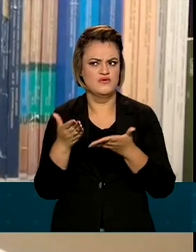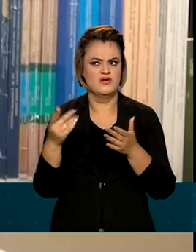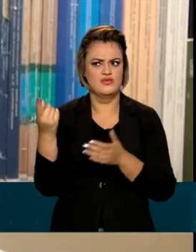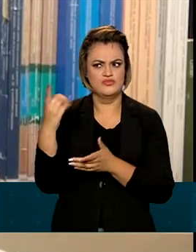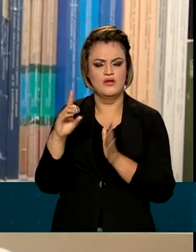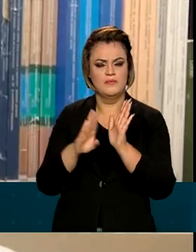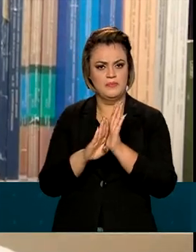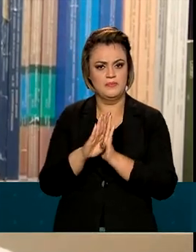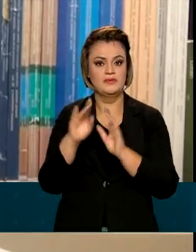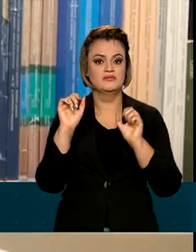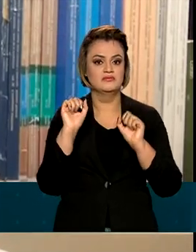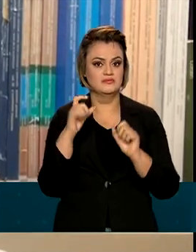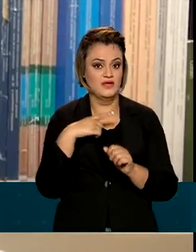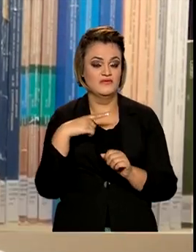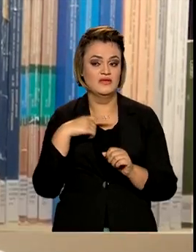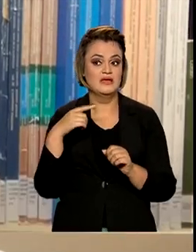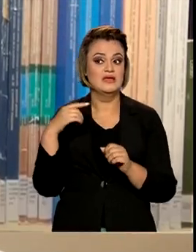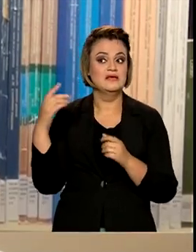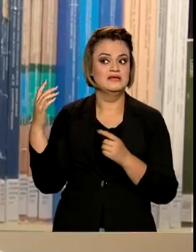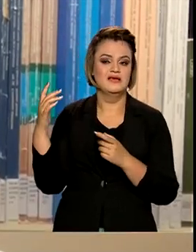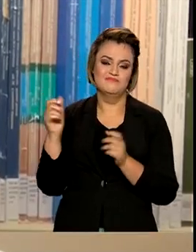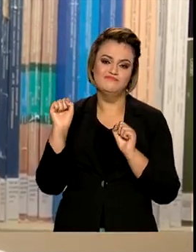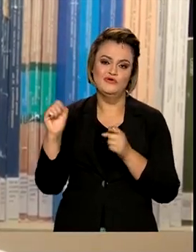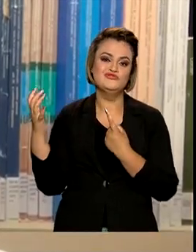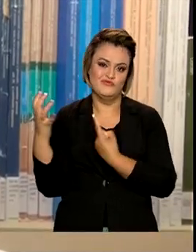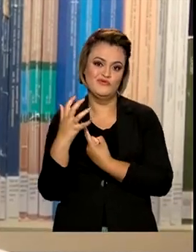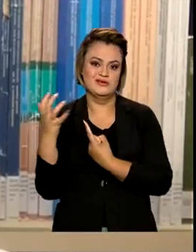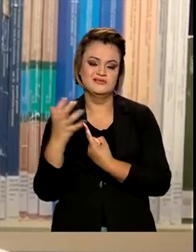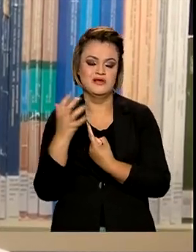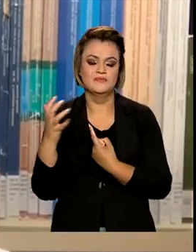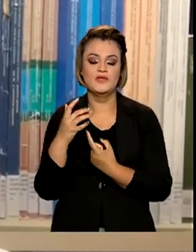que isso pode tirar um pouco desse ganho. Além disso, o preço